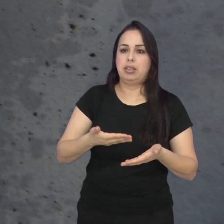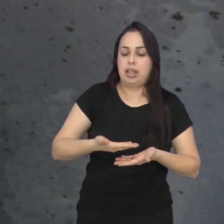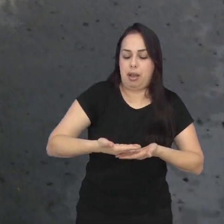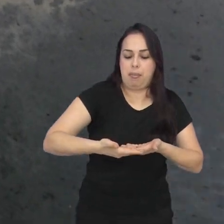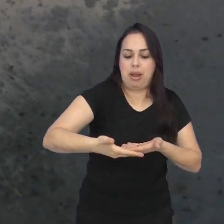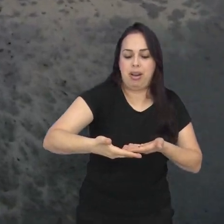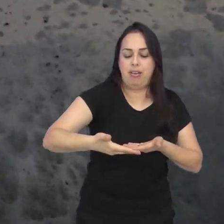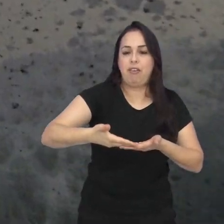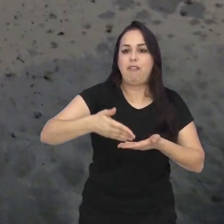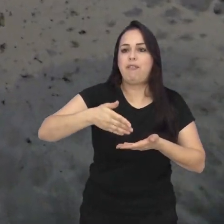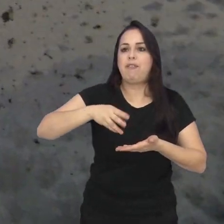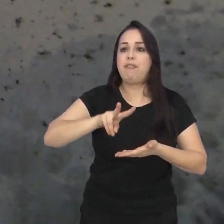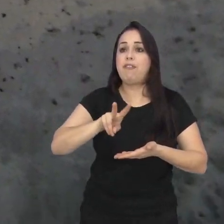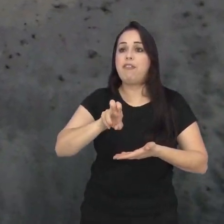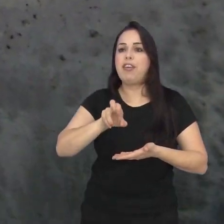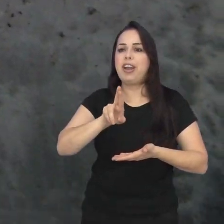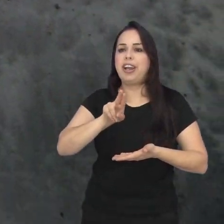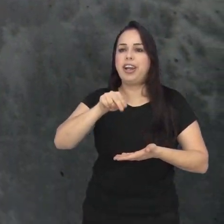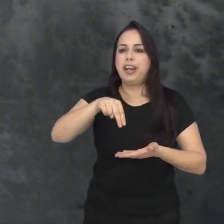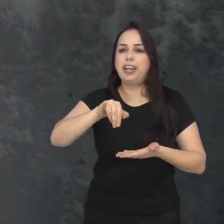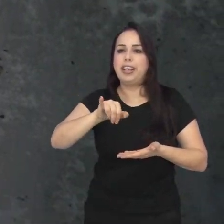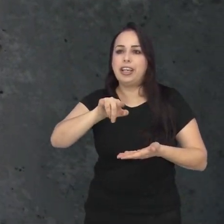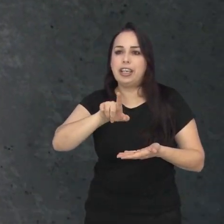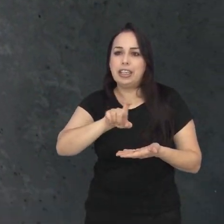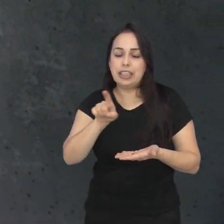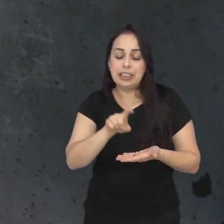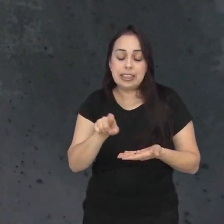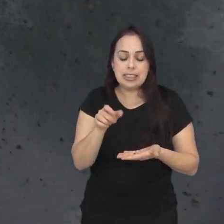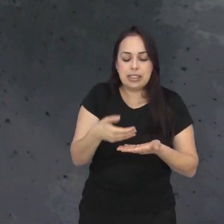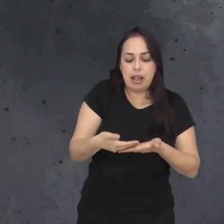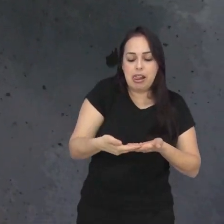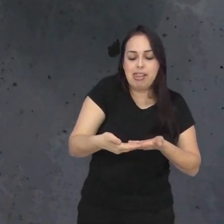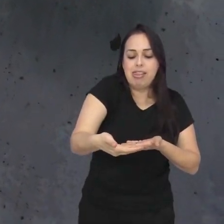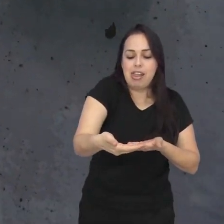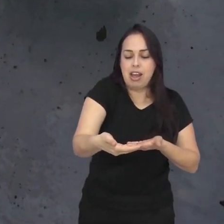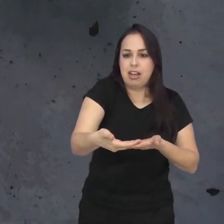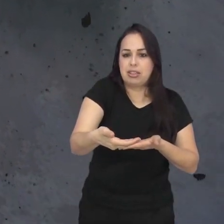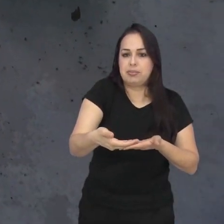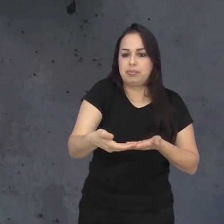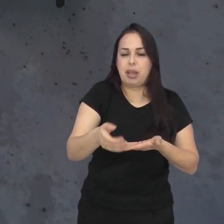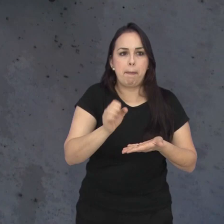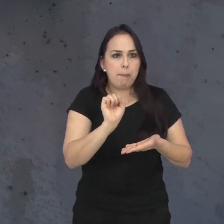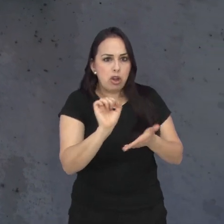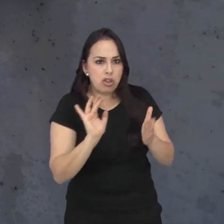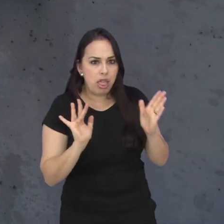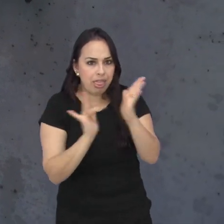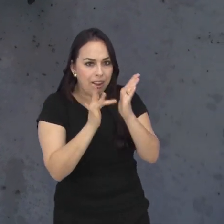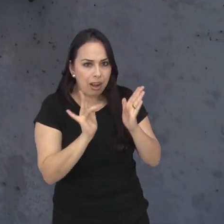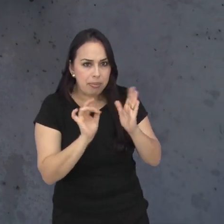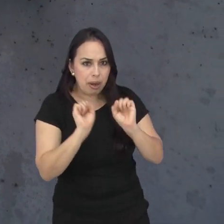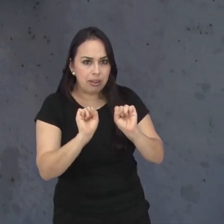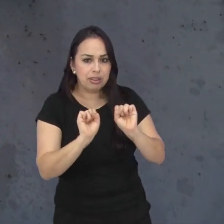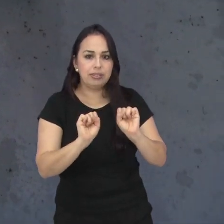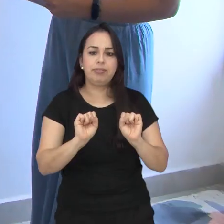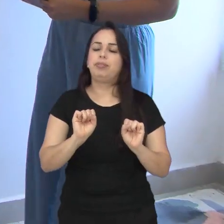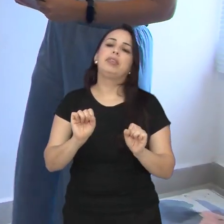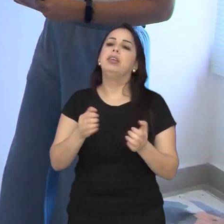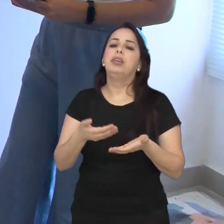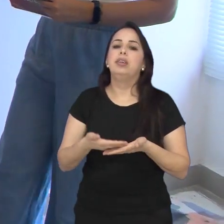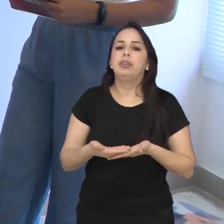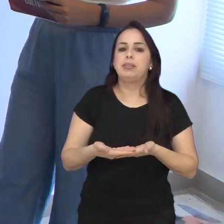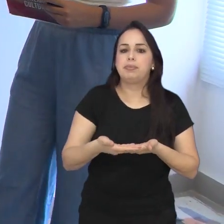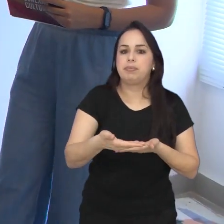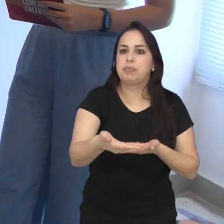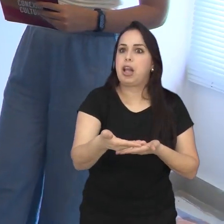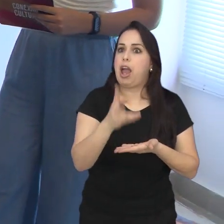Eu faço a base com verniz acrílico para manter a textura da tela, que eu acho. Pode tocar aquela assim. É tinta